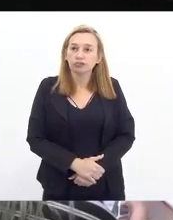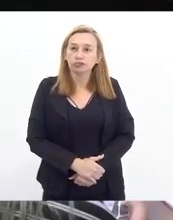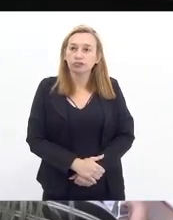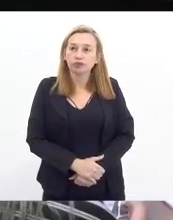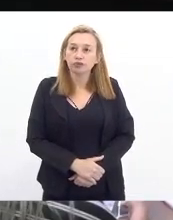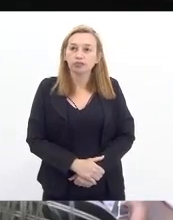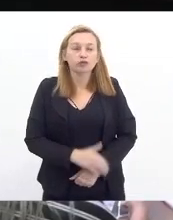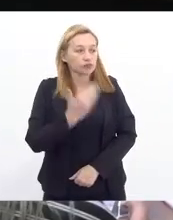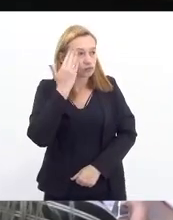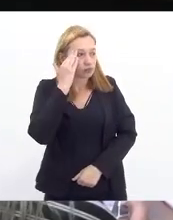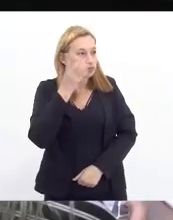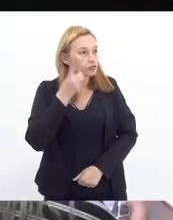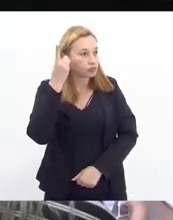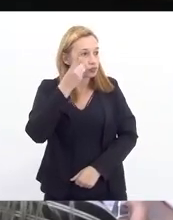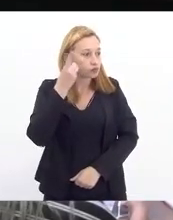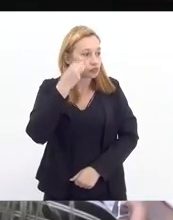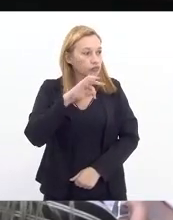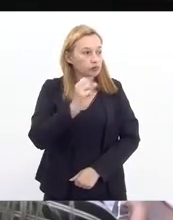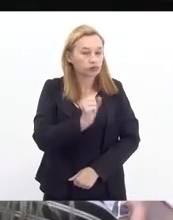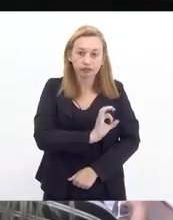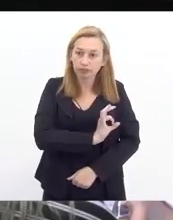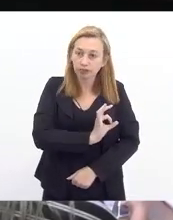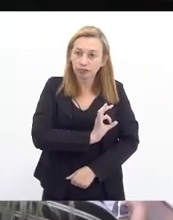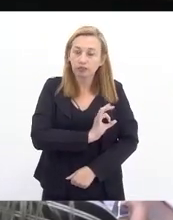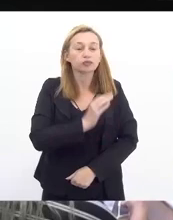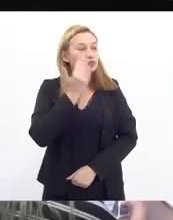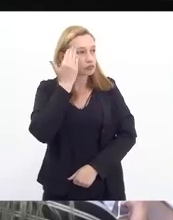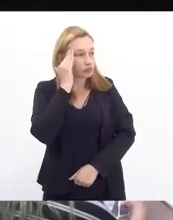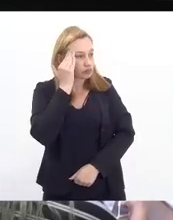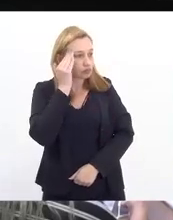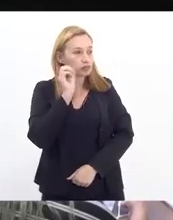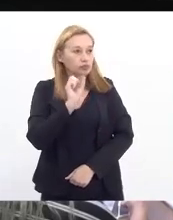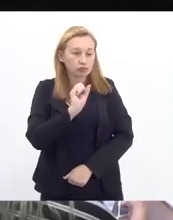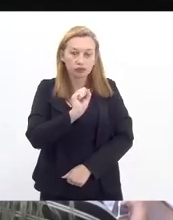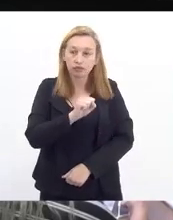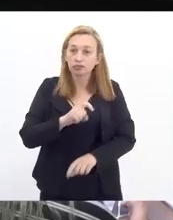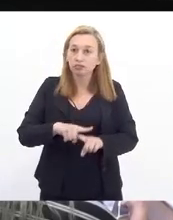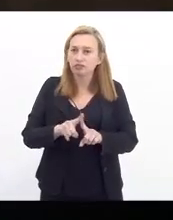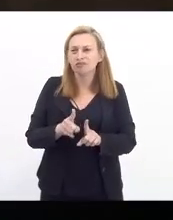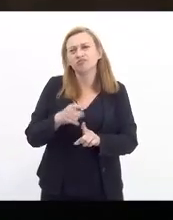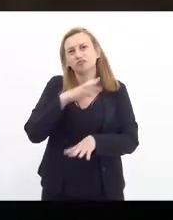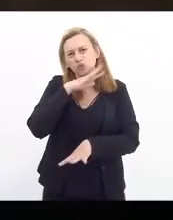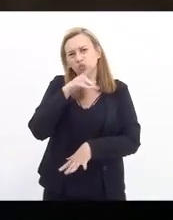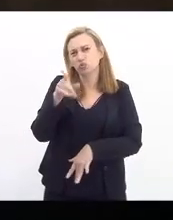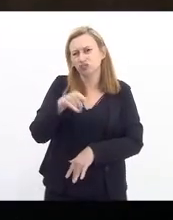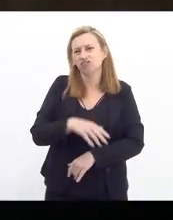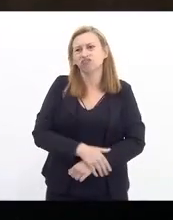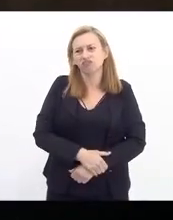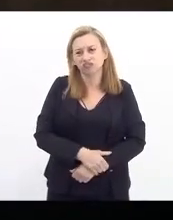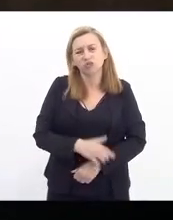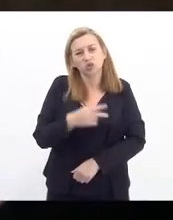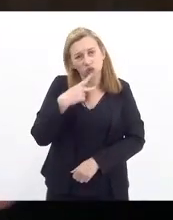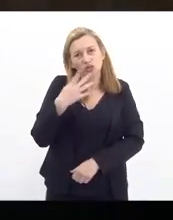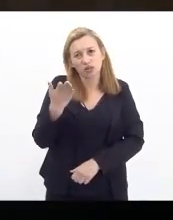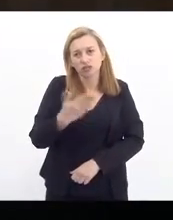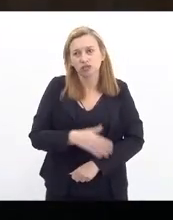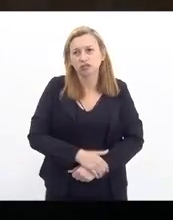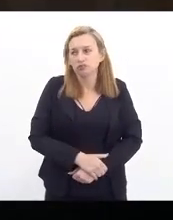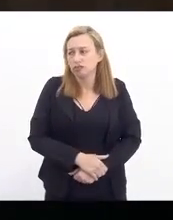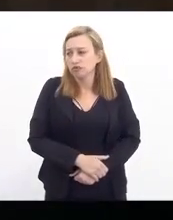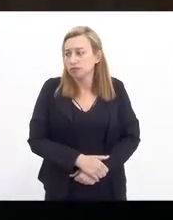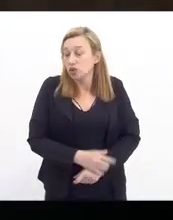Entendi, deputada Marta Não Entendi Entendi Mas de qualquer jeito é muito ruim É isso que eu estou ponderando